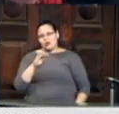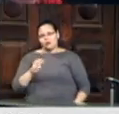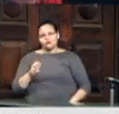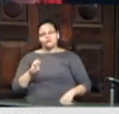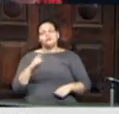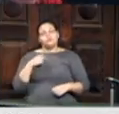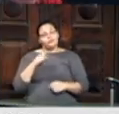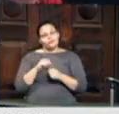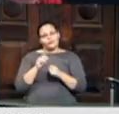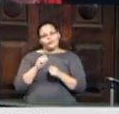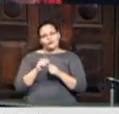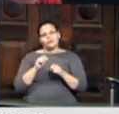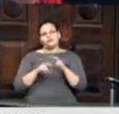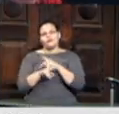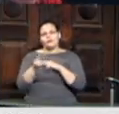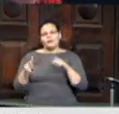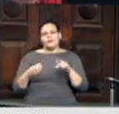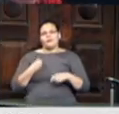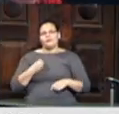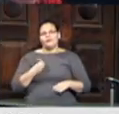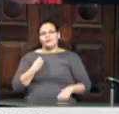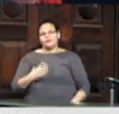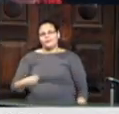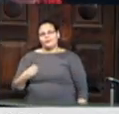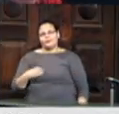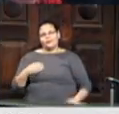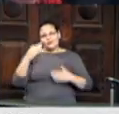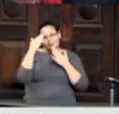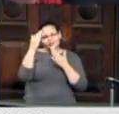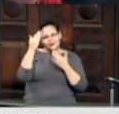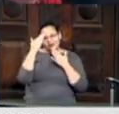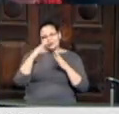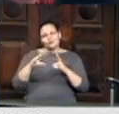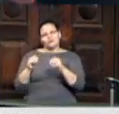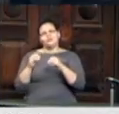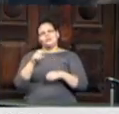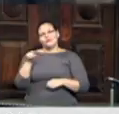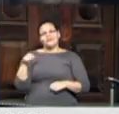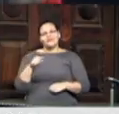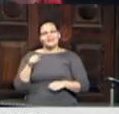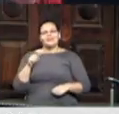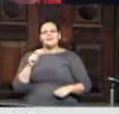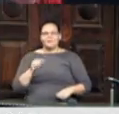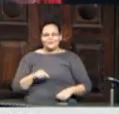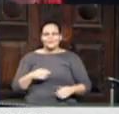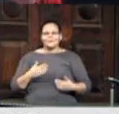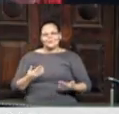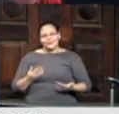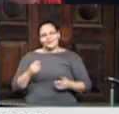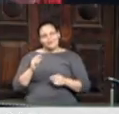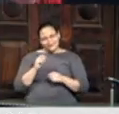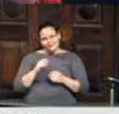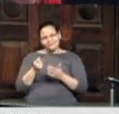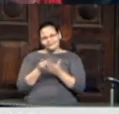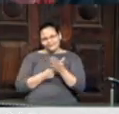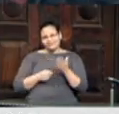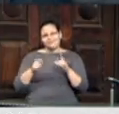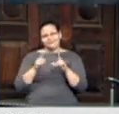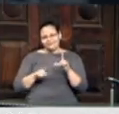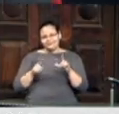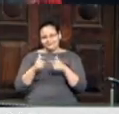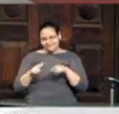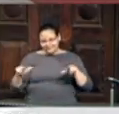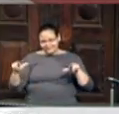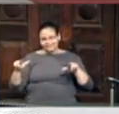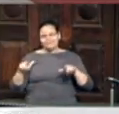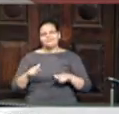fez a diferença na vida da minha filha. Então, muito obrigado a todos vocês que produzem essa literatura belíssima. Me permitam, claro. uma